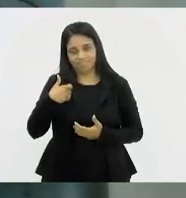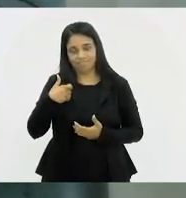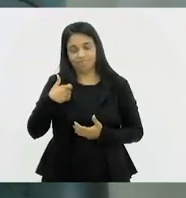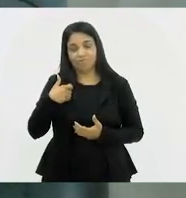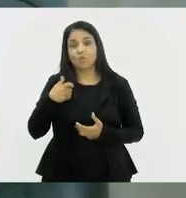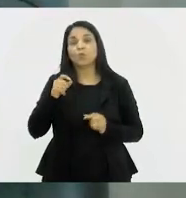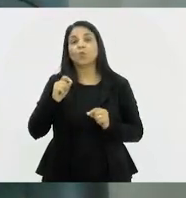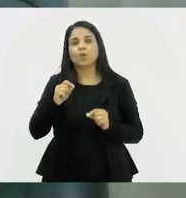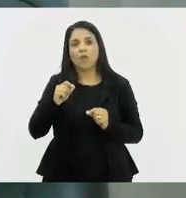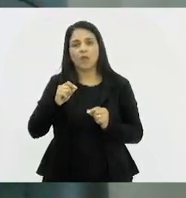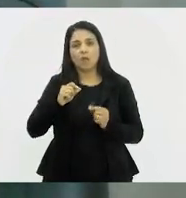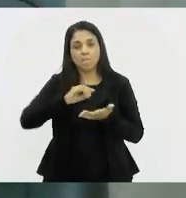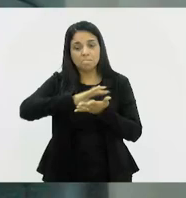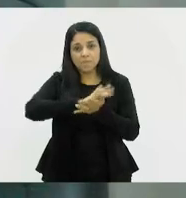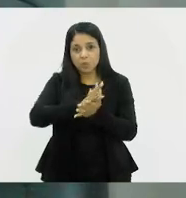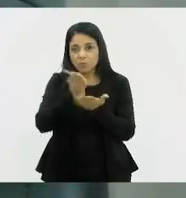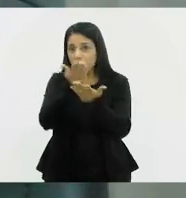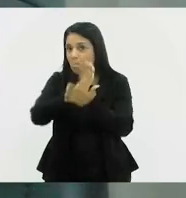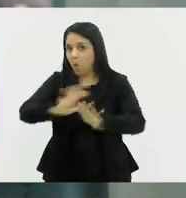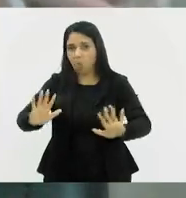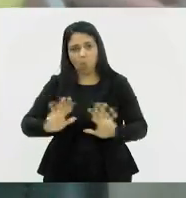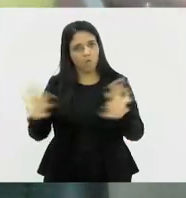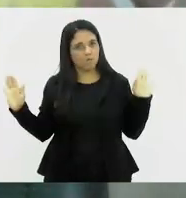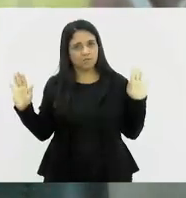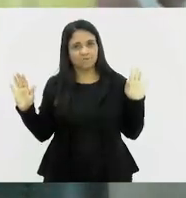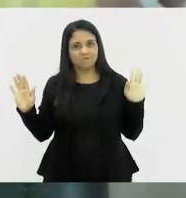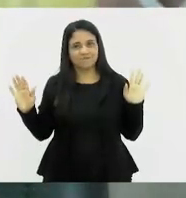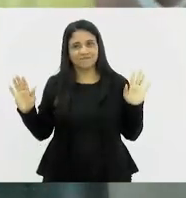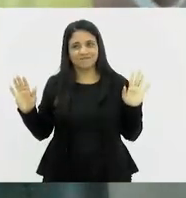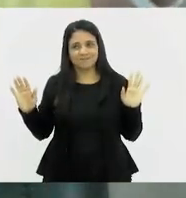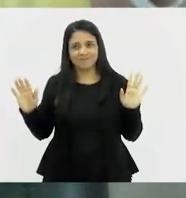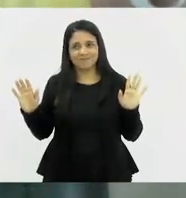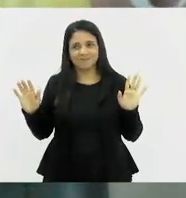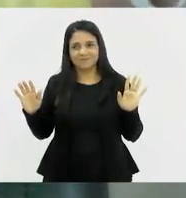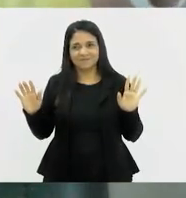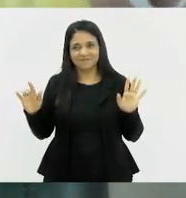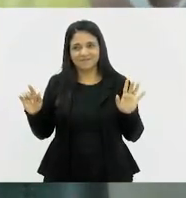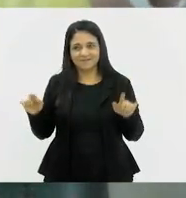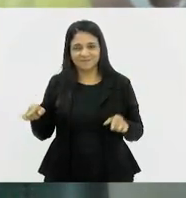o preconceito. Olha a invisibilidade.